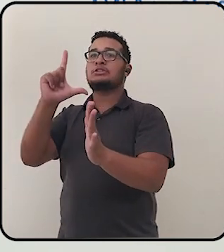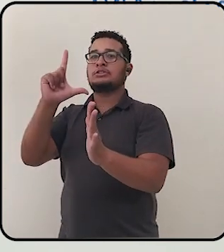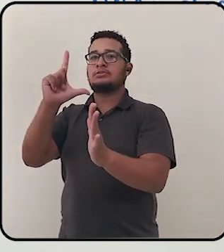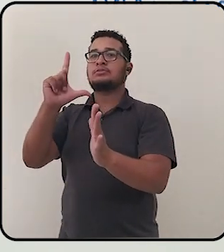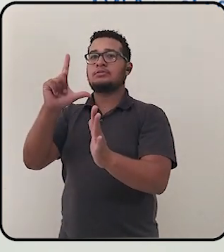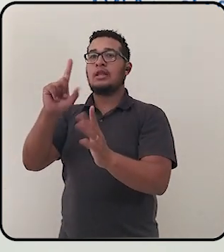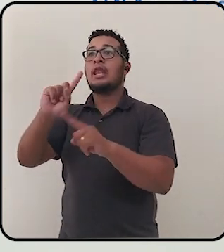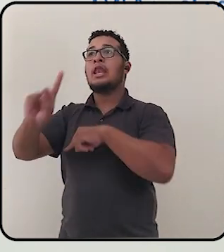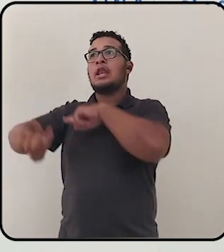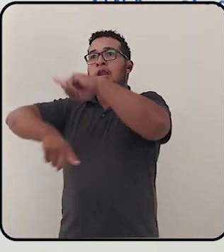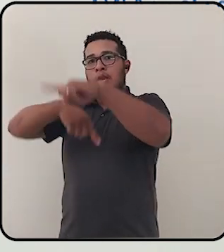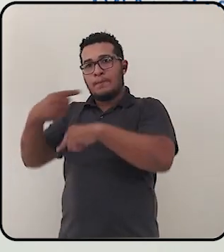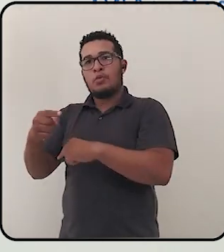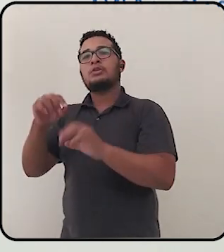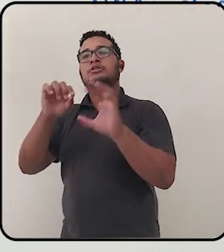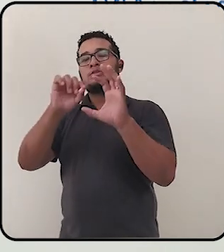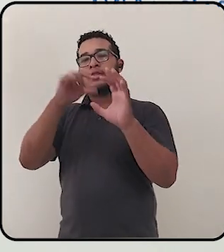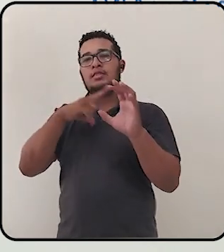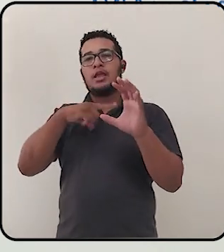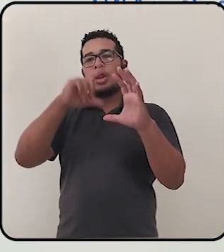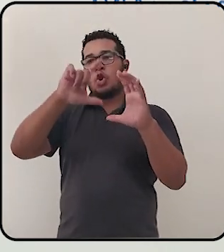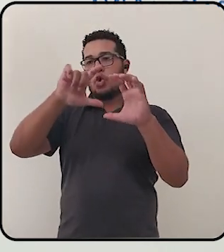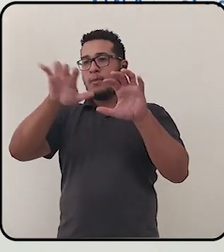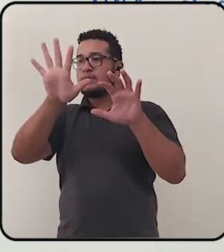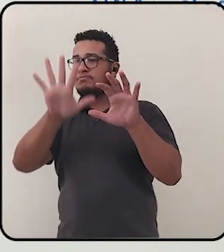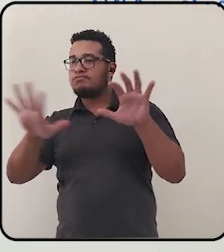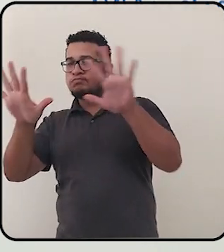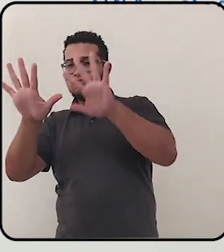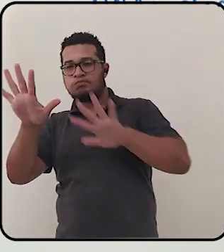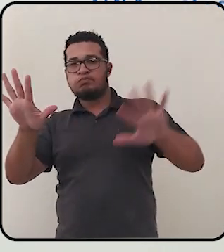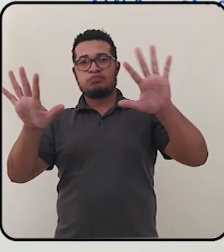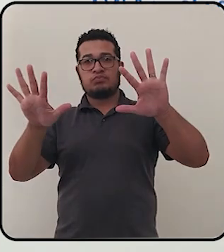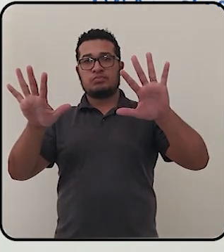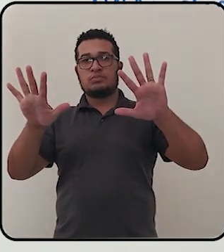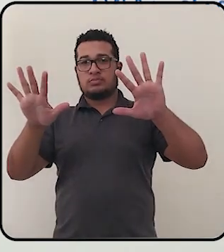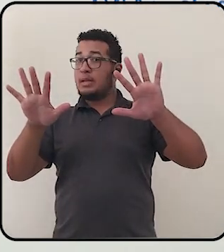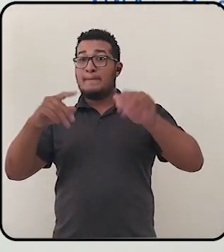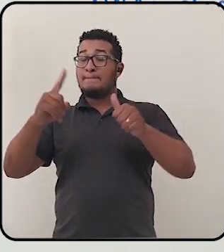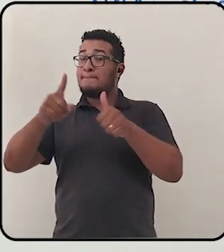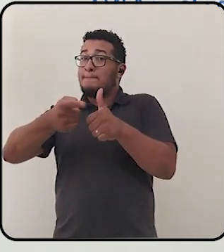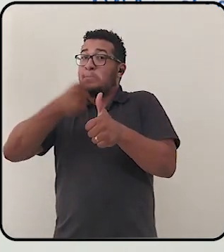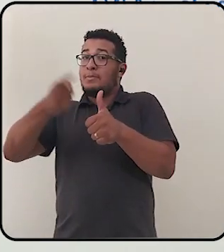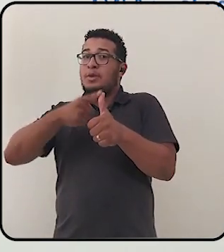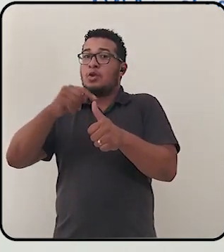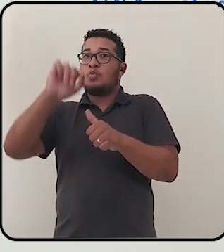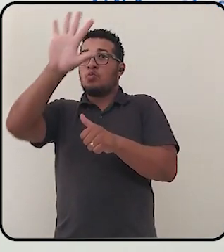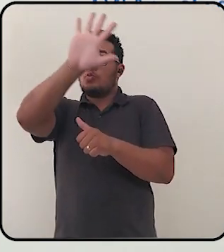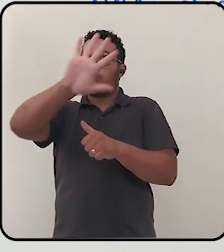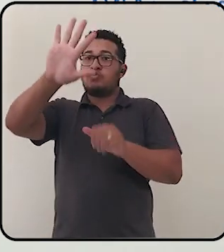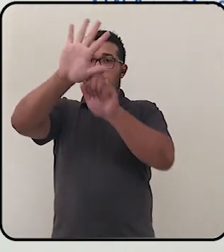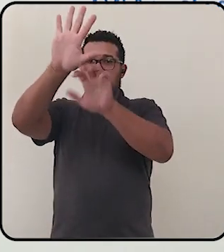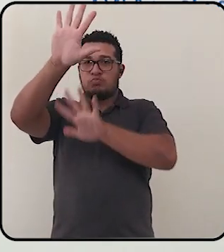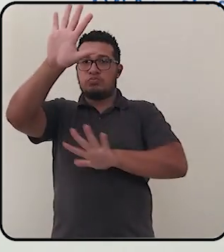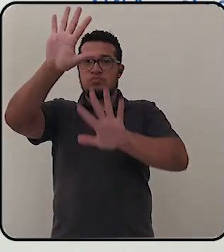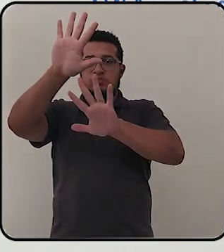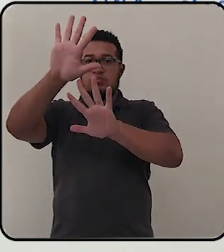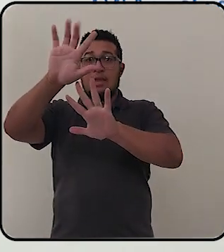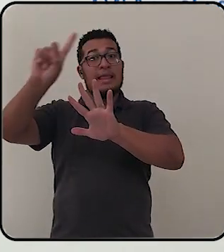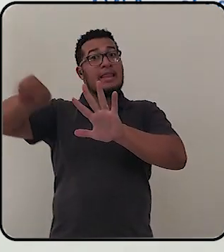da longitude. Então, as coordenadas geográficas, primeiro, latitude,